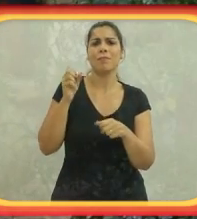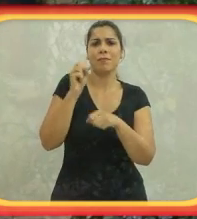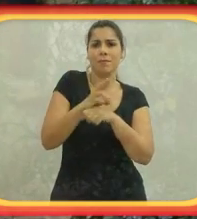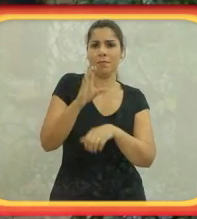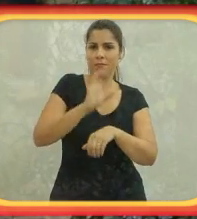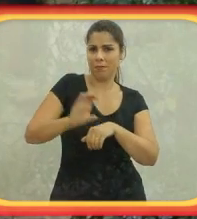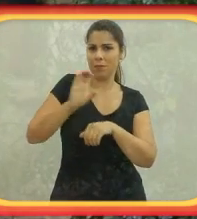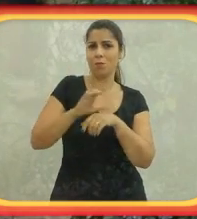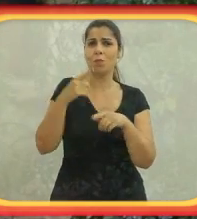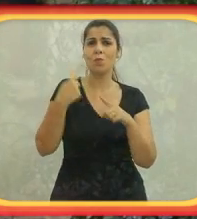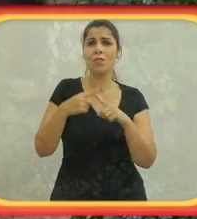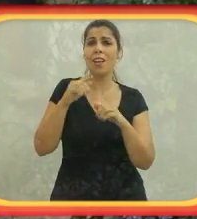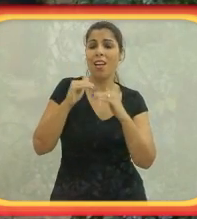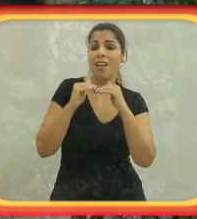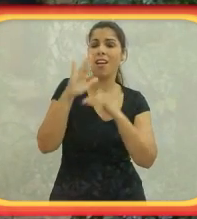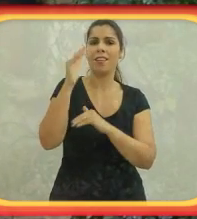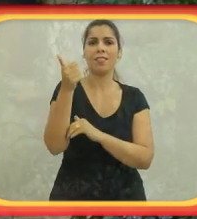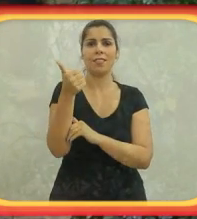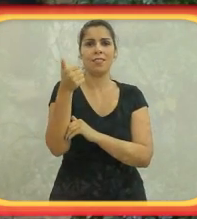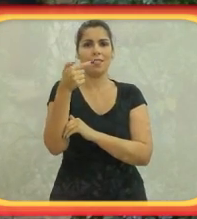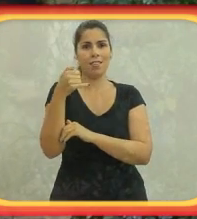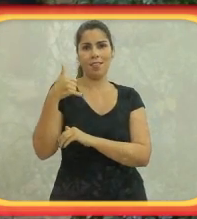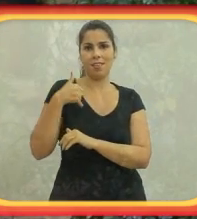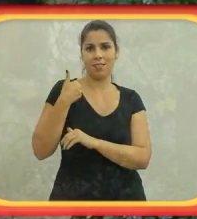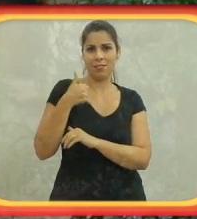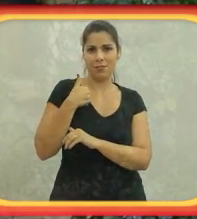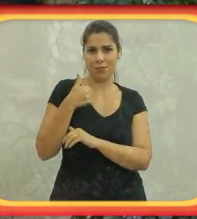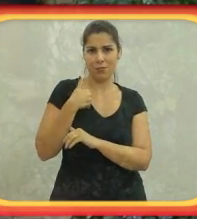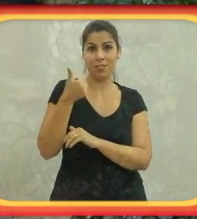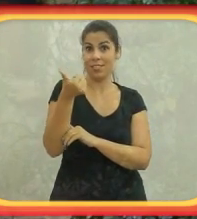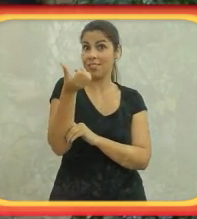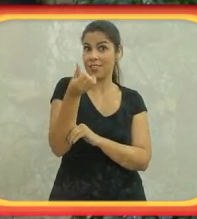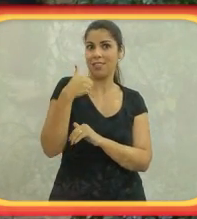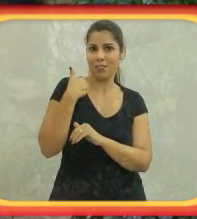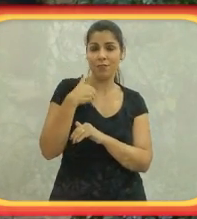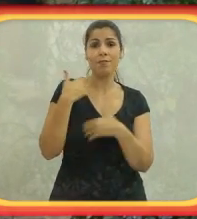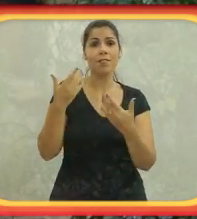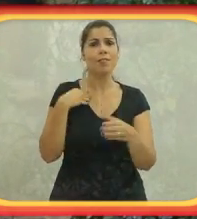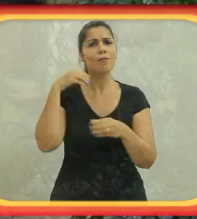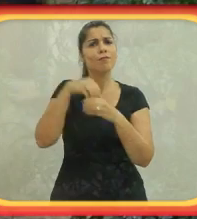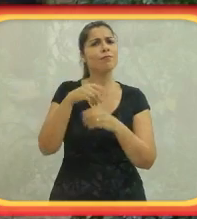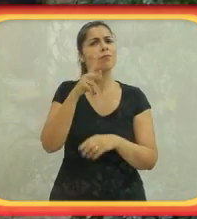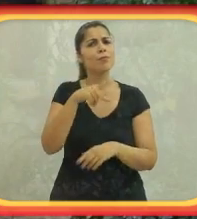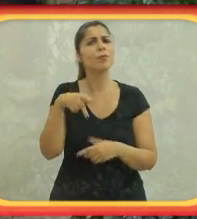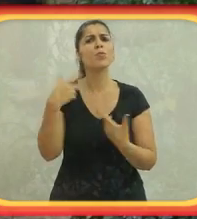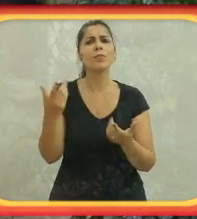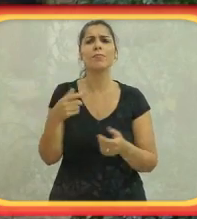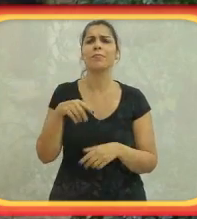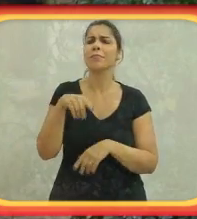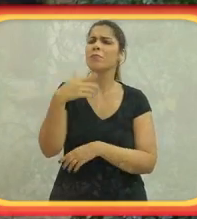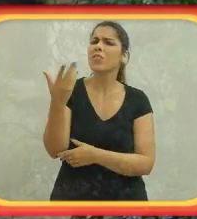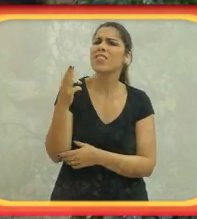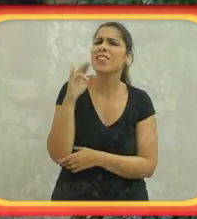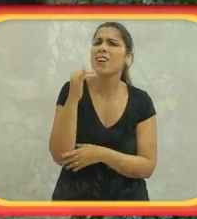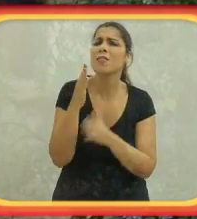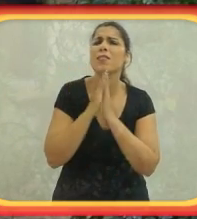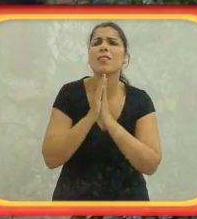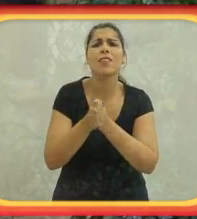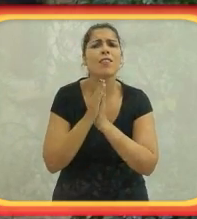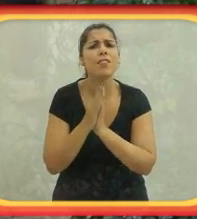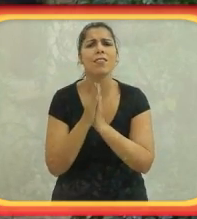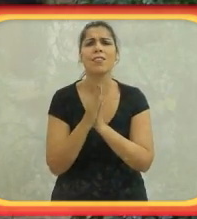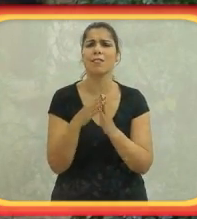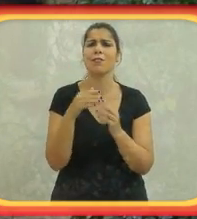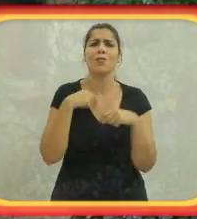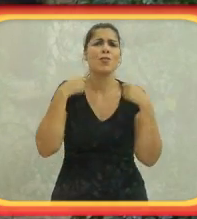idade mínima para fazer o curso, que era acima de 16 anos. Eu cheguei para o professor e falei, Ricardo, pelo amor de Deus, eu